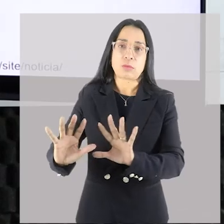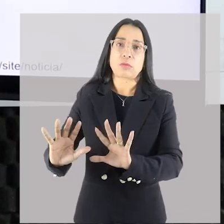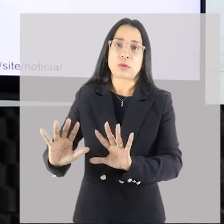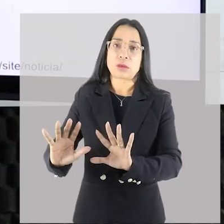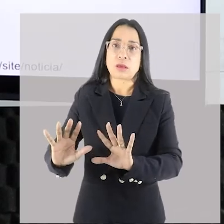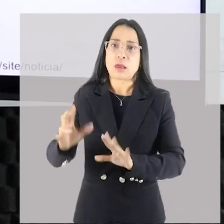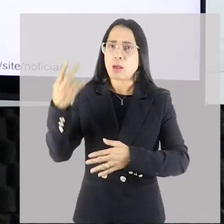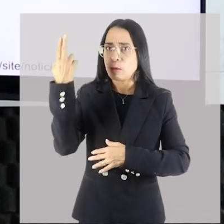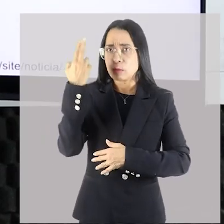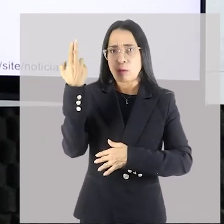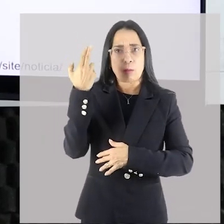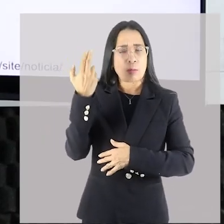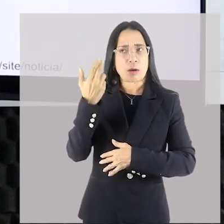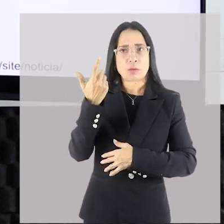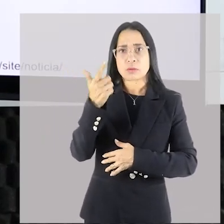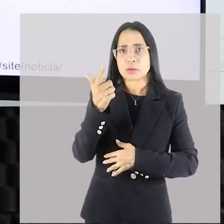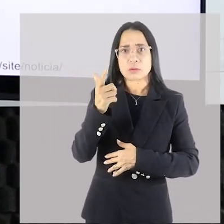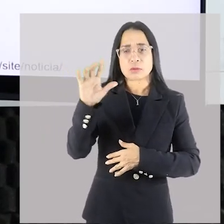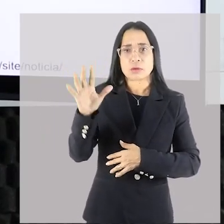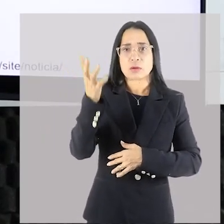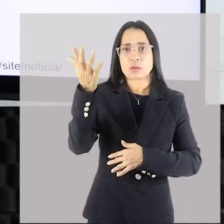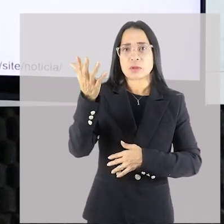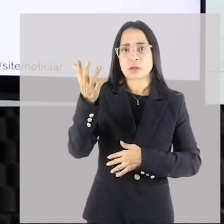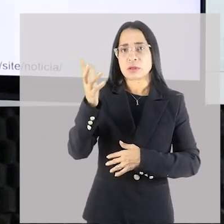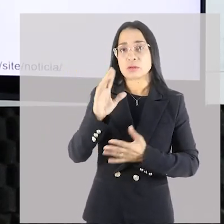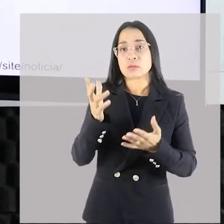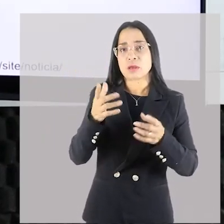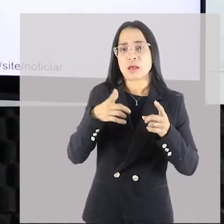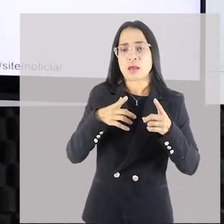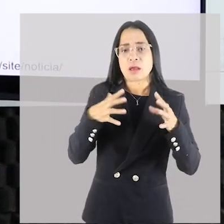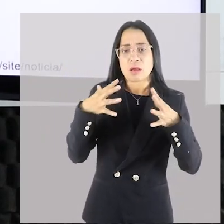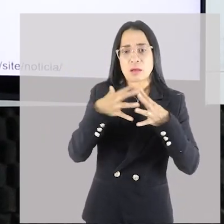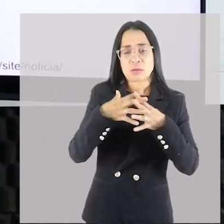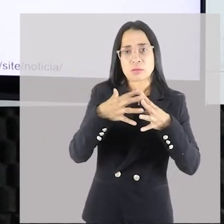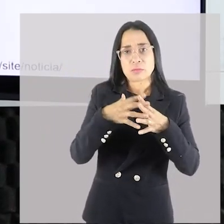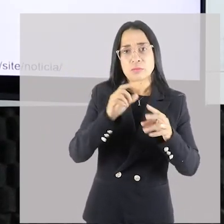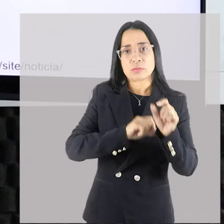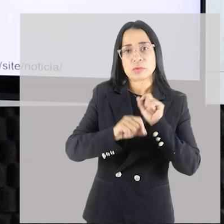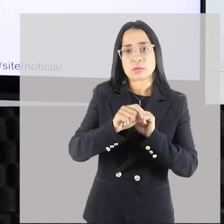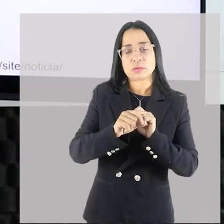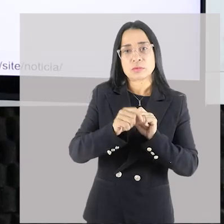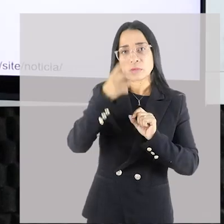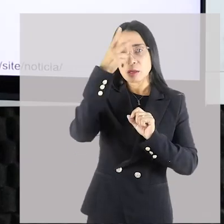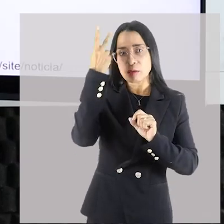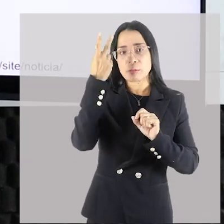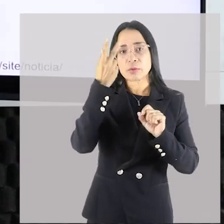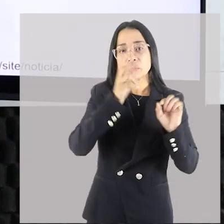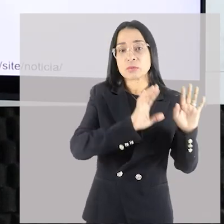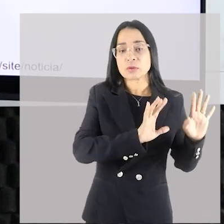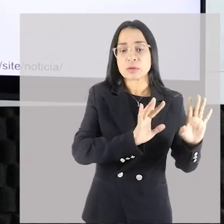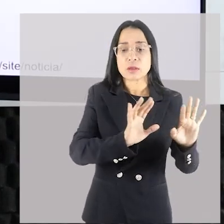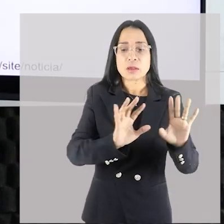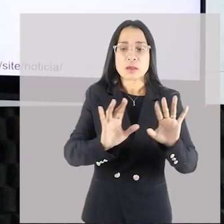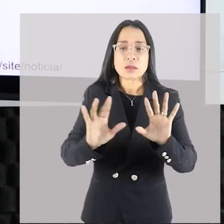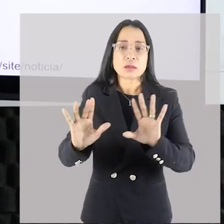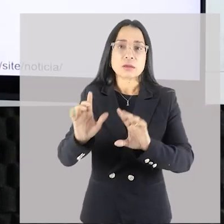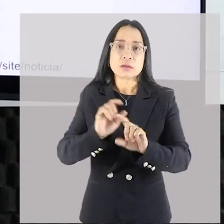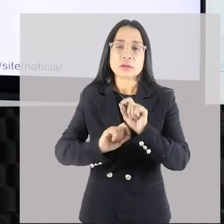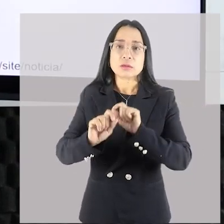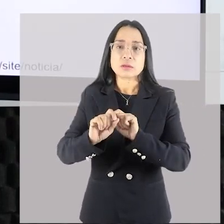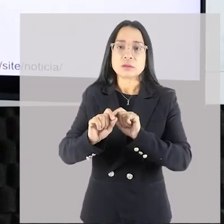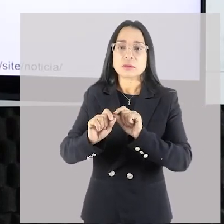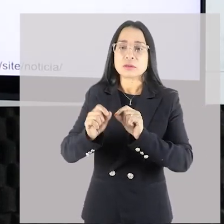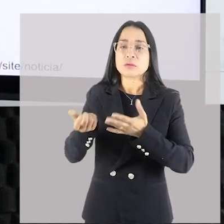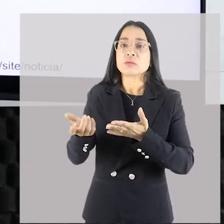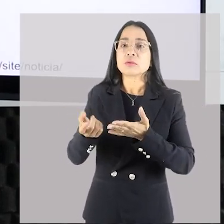tranquilamente, que não estariam ocorrendo os conflitos. E eles se deslocavam nessas cidades em cidades carregando uma